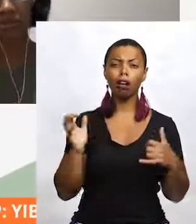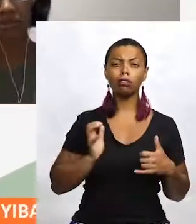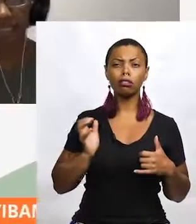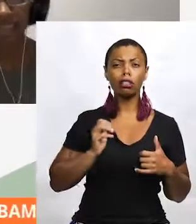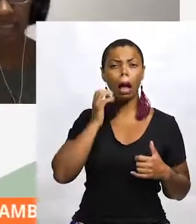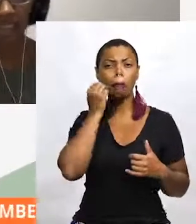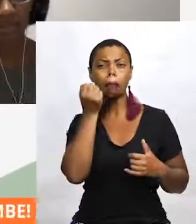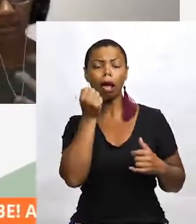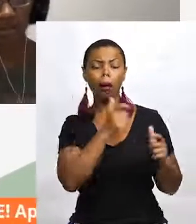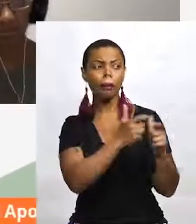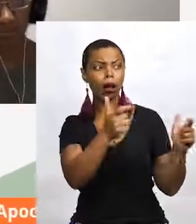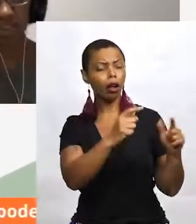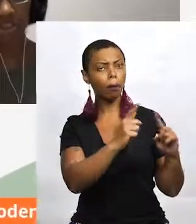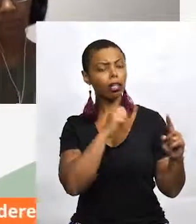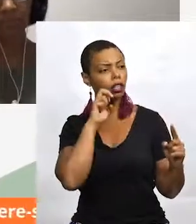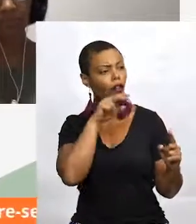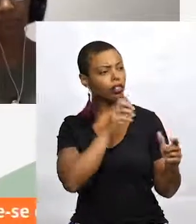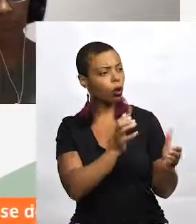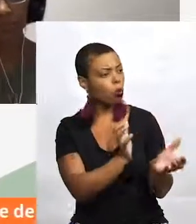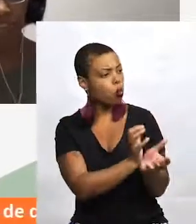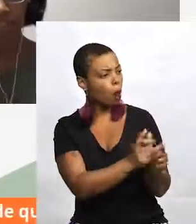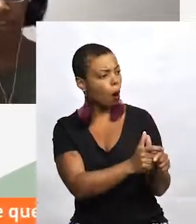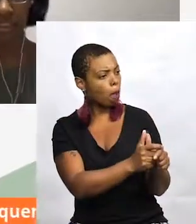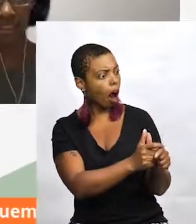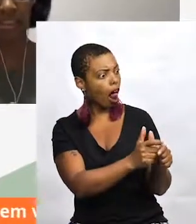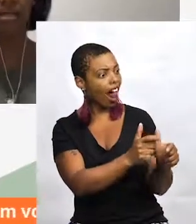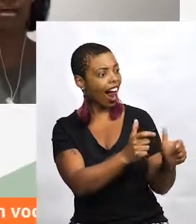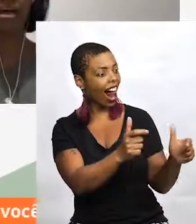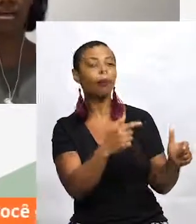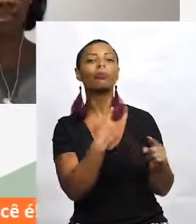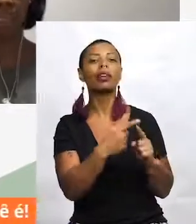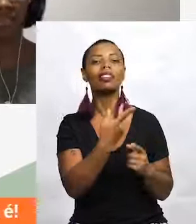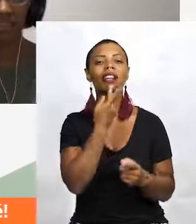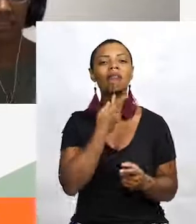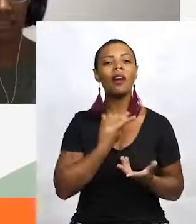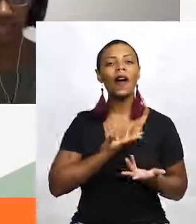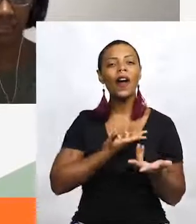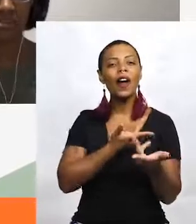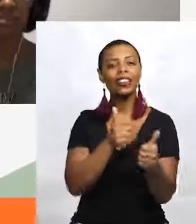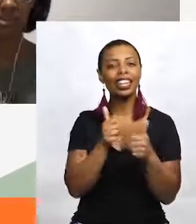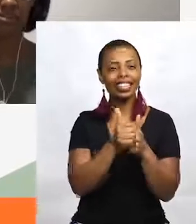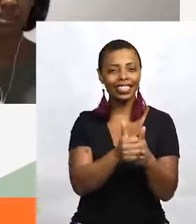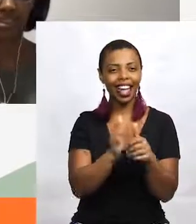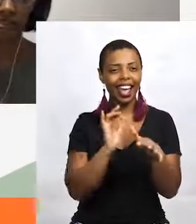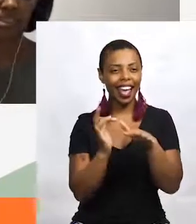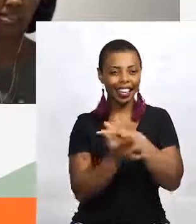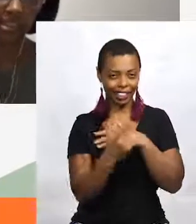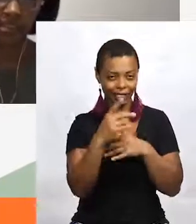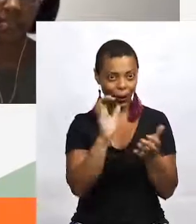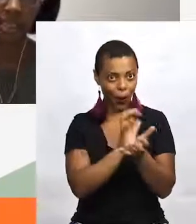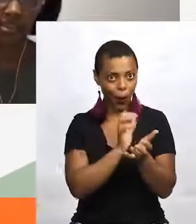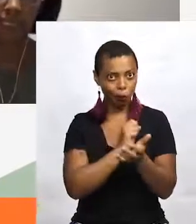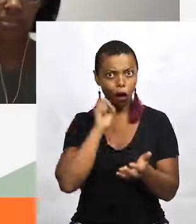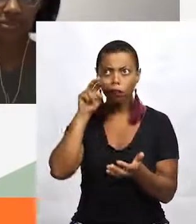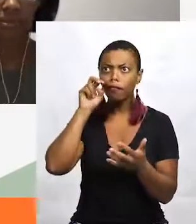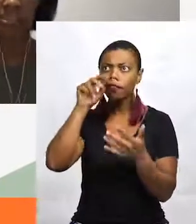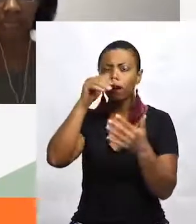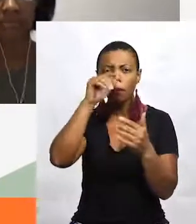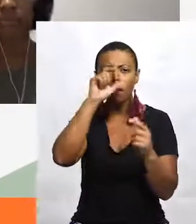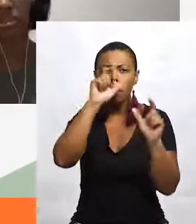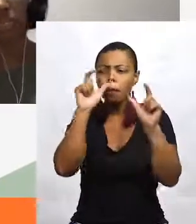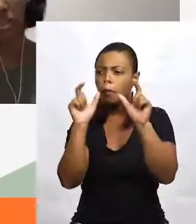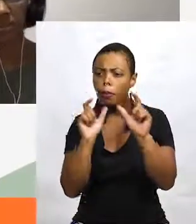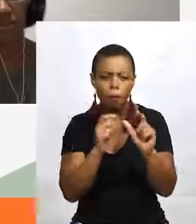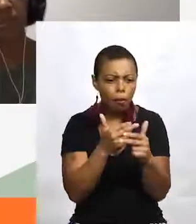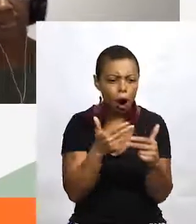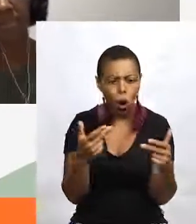a oportunidade, desde o seu convite, de seguir nas redes sociais o grupo de vocês e vi tantas atividades que vocês